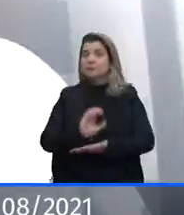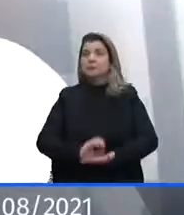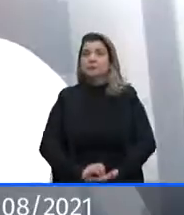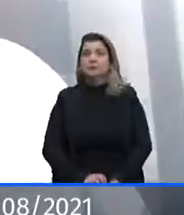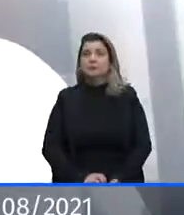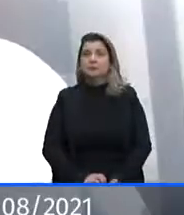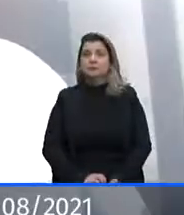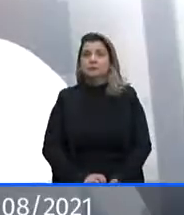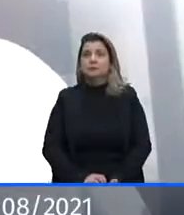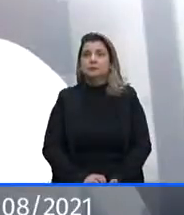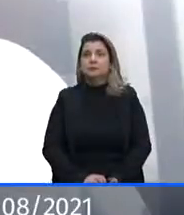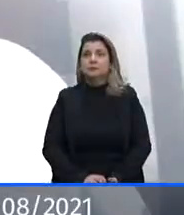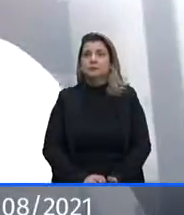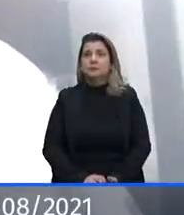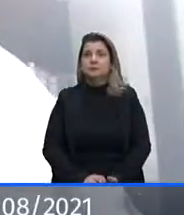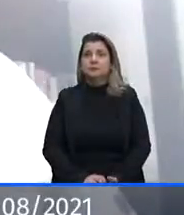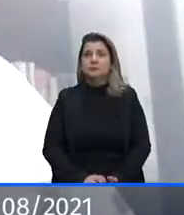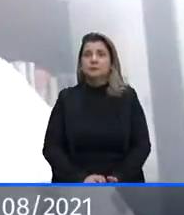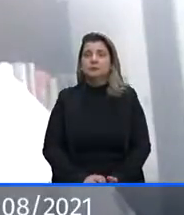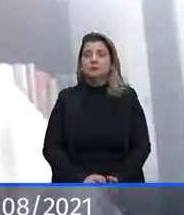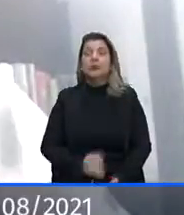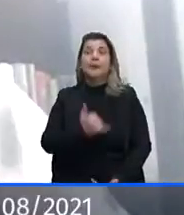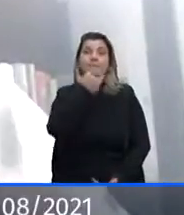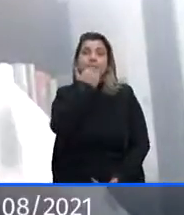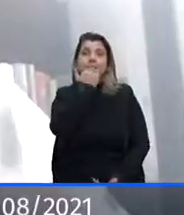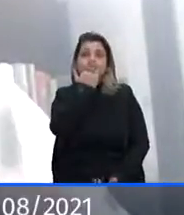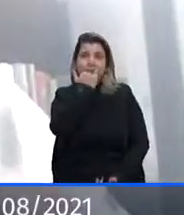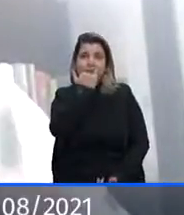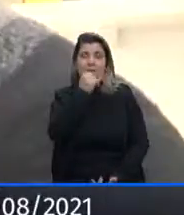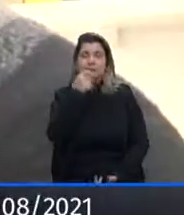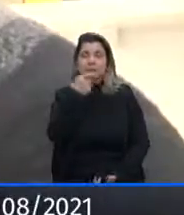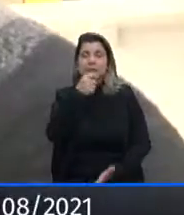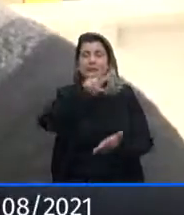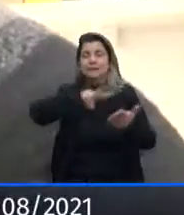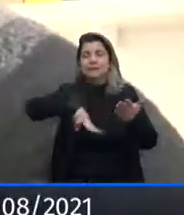Ah, perdão, pulei aqui, deputado Mainardi. É.